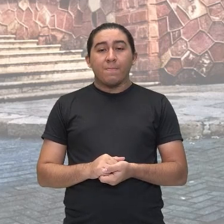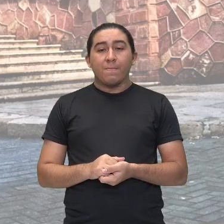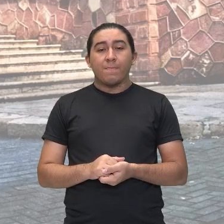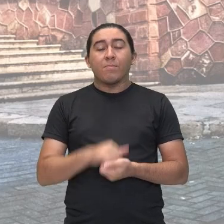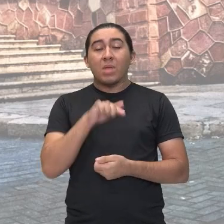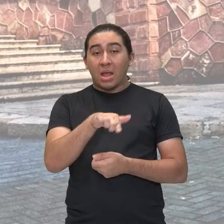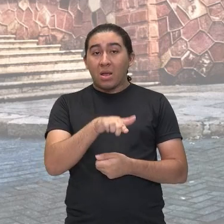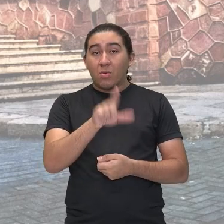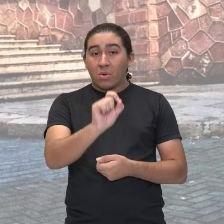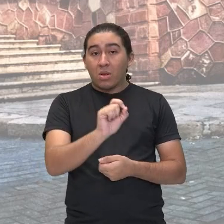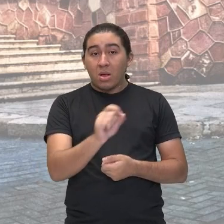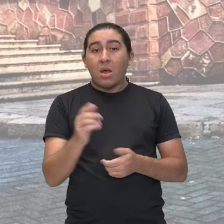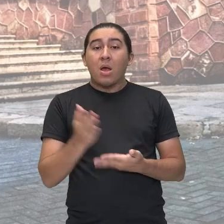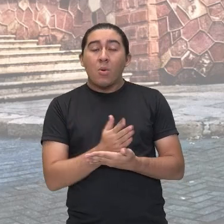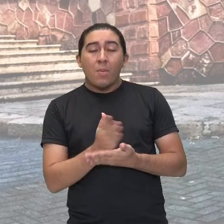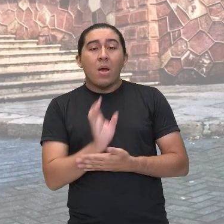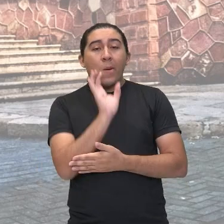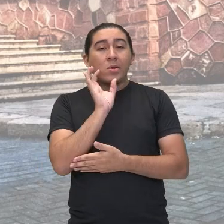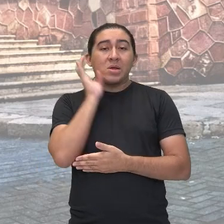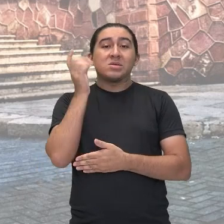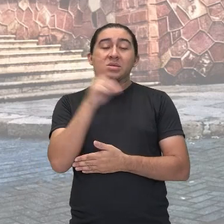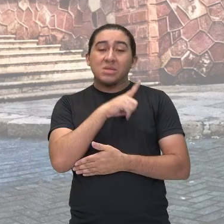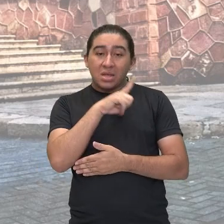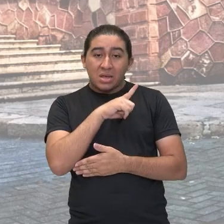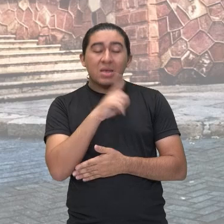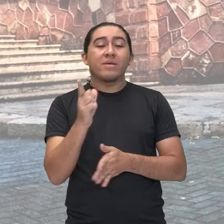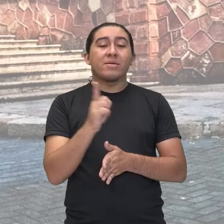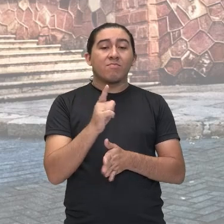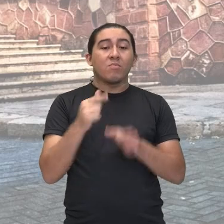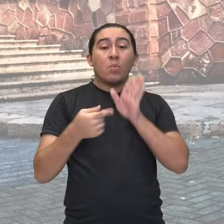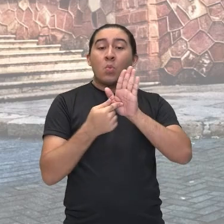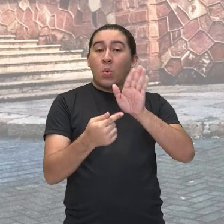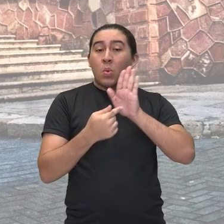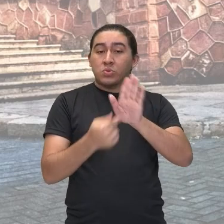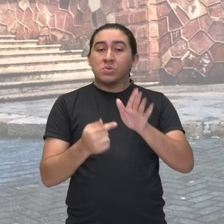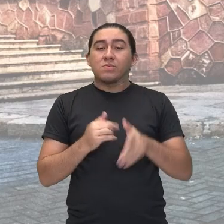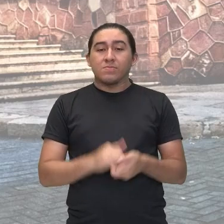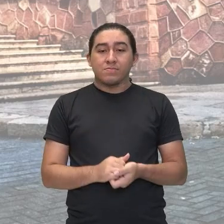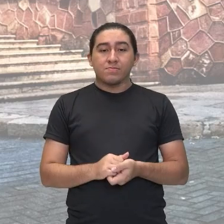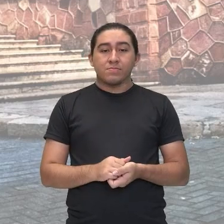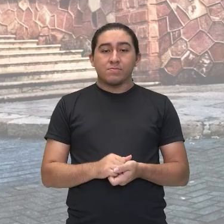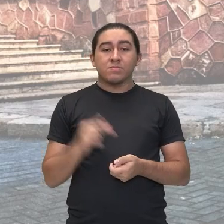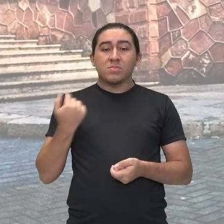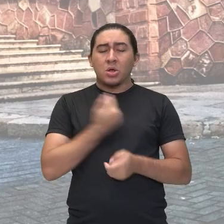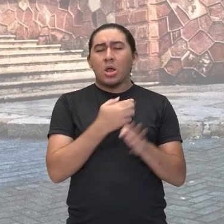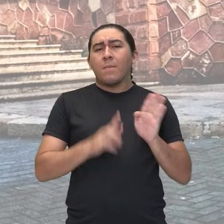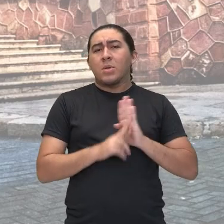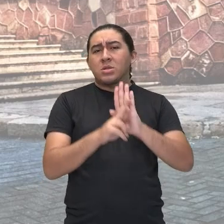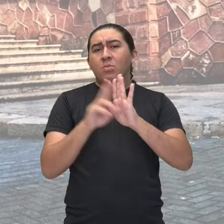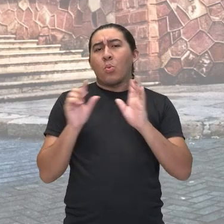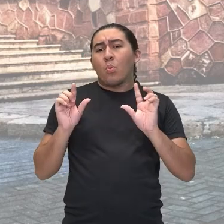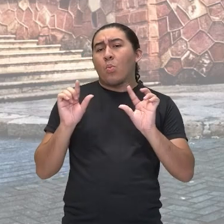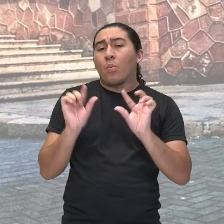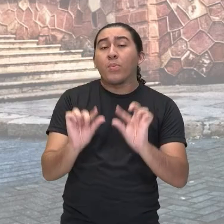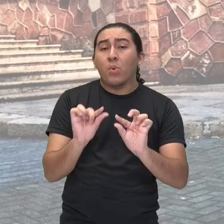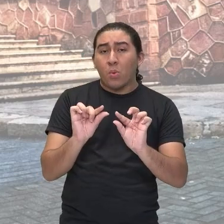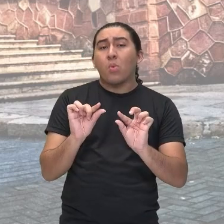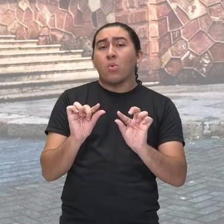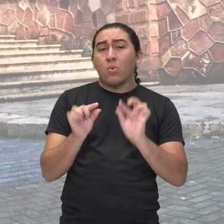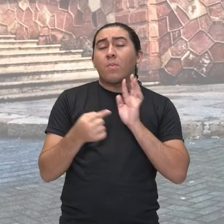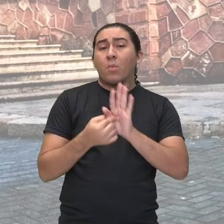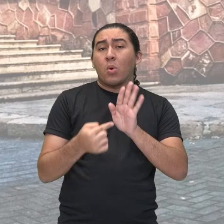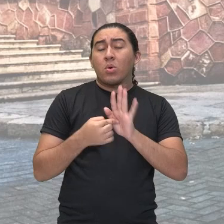que vai ficando com marcas. Então aqui representamos um pequeno recorte e